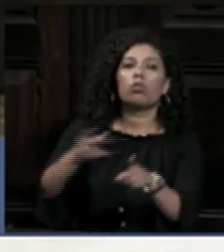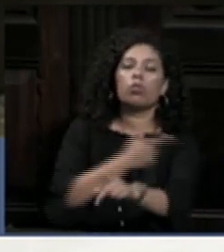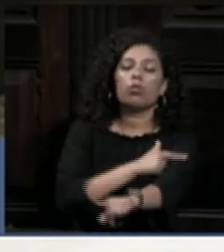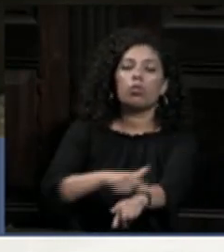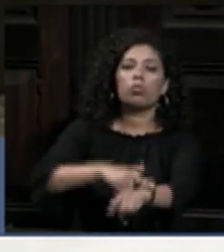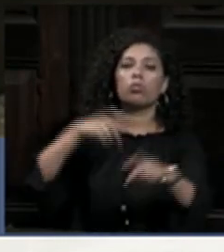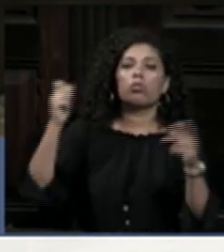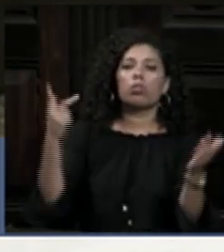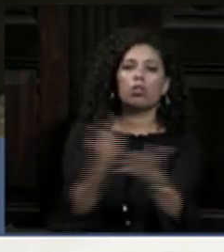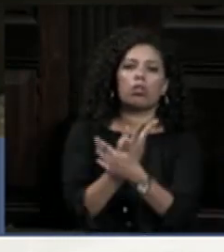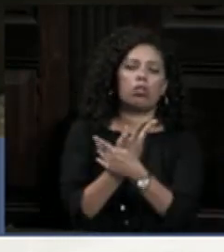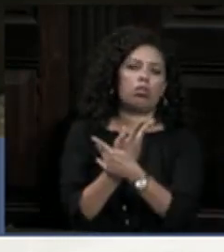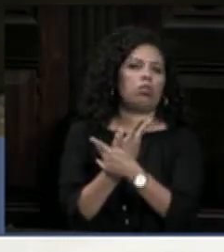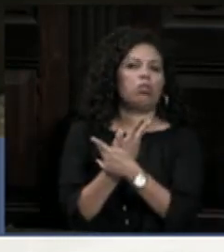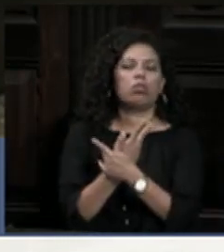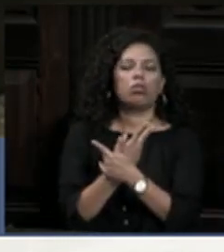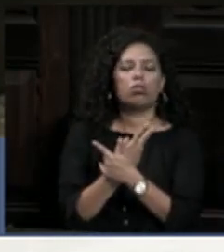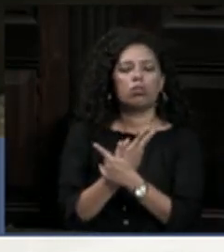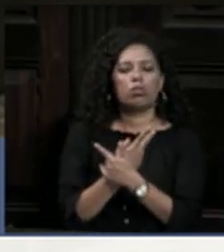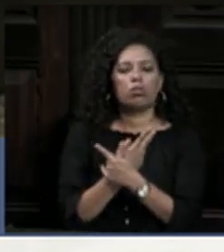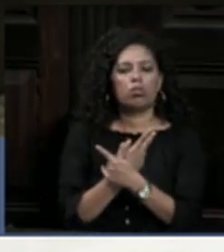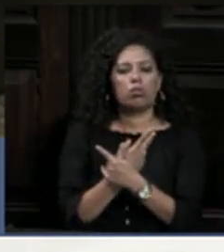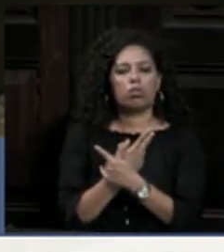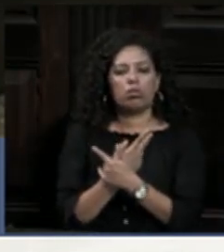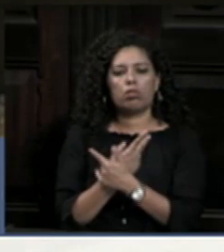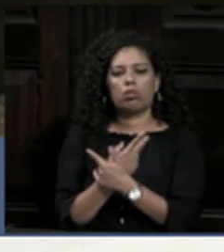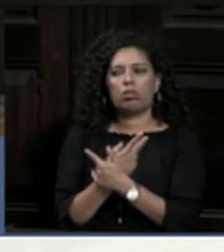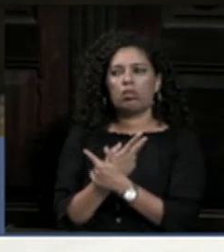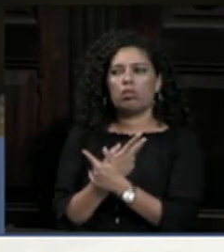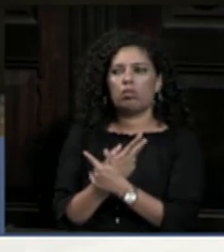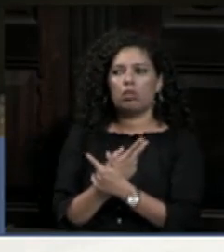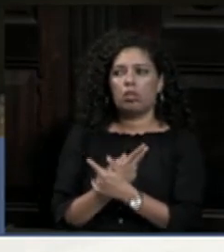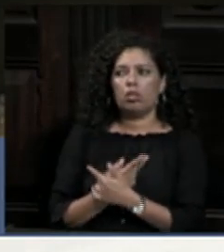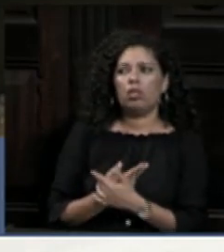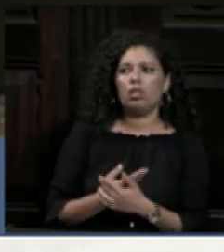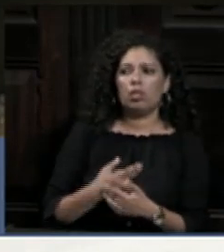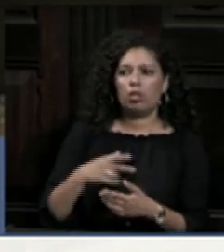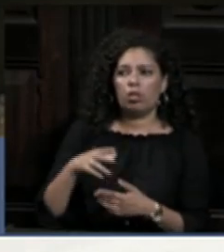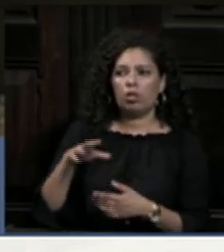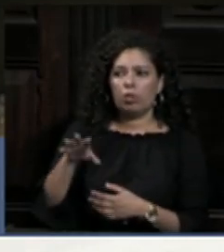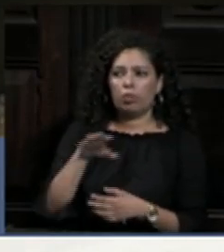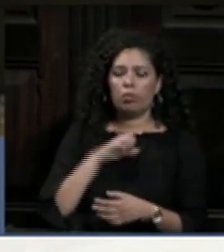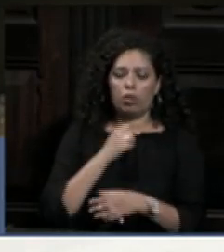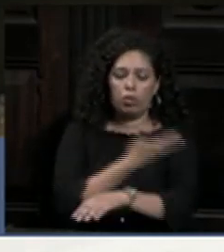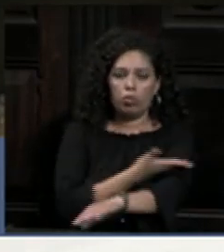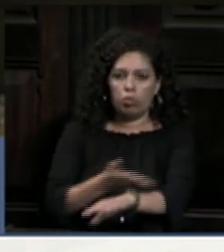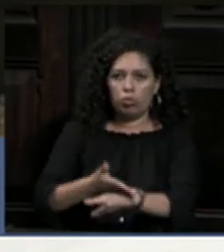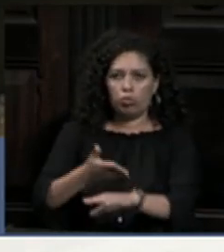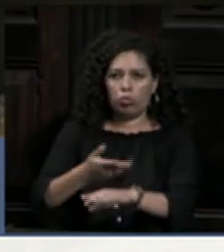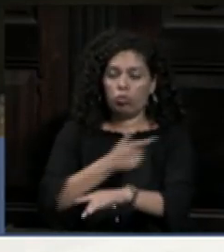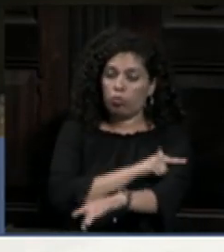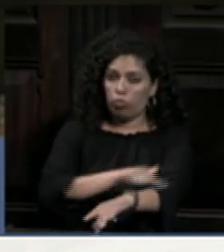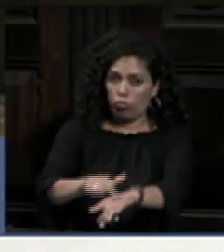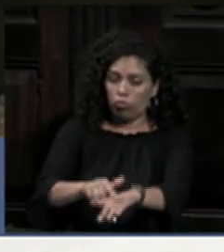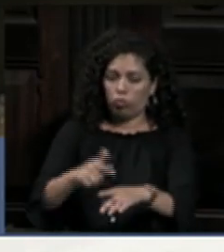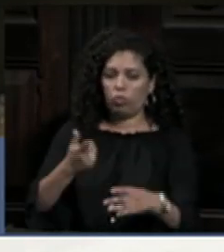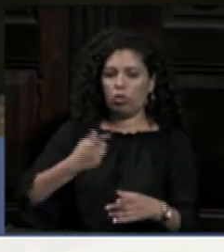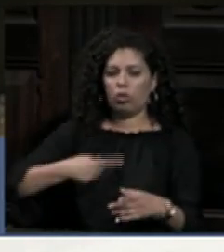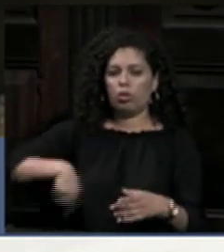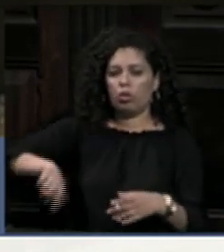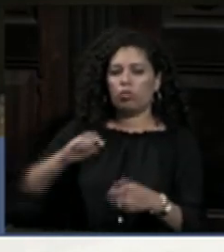é sp tui e que venha a se tornar uma rotina então nossos agravo a doutora